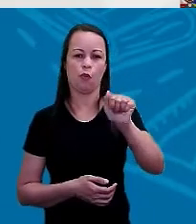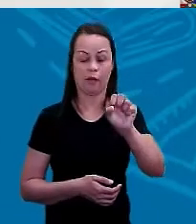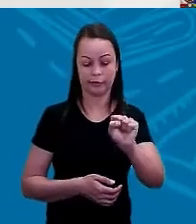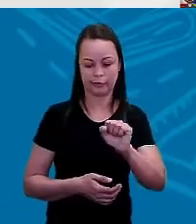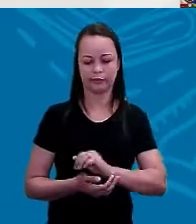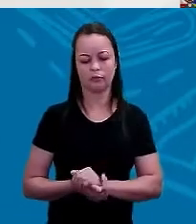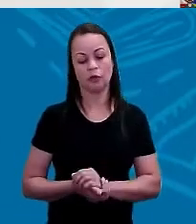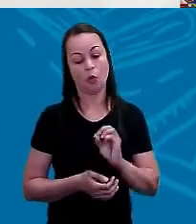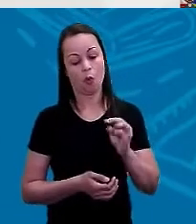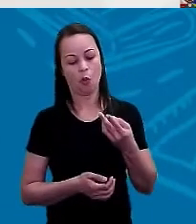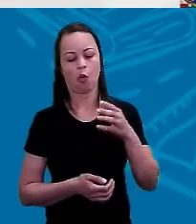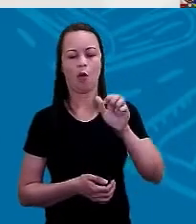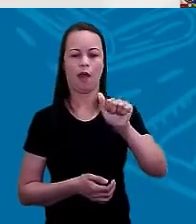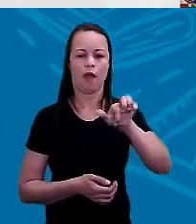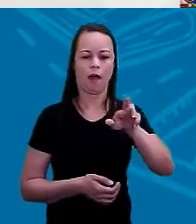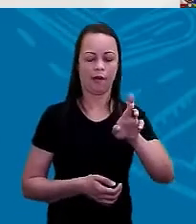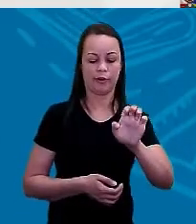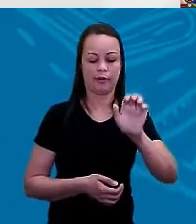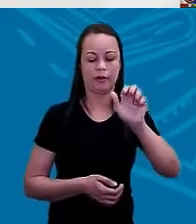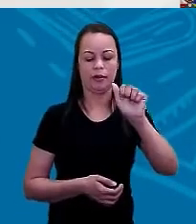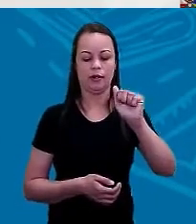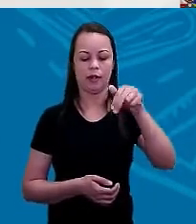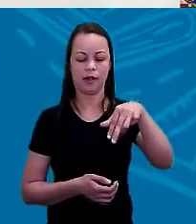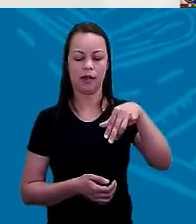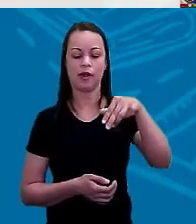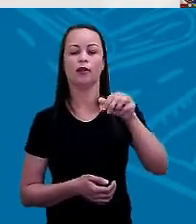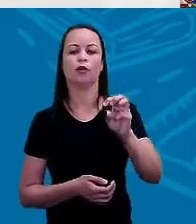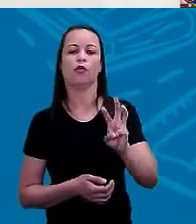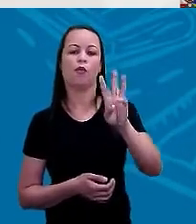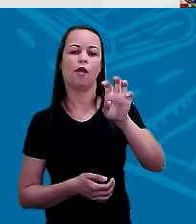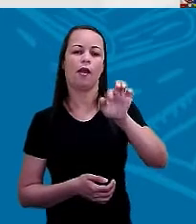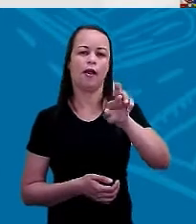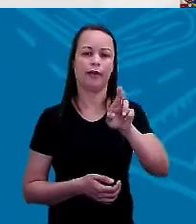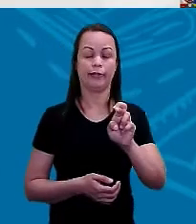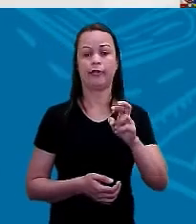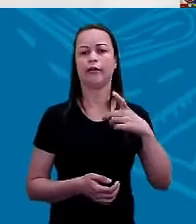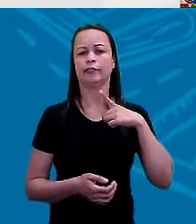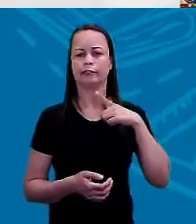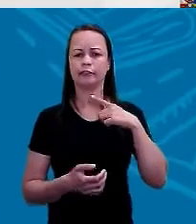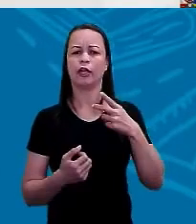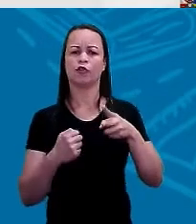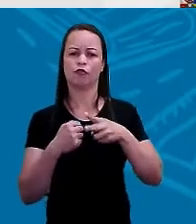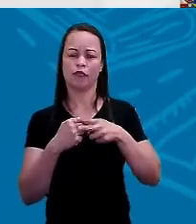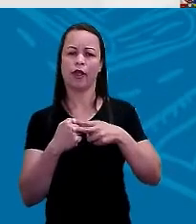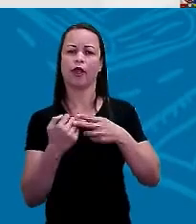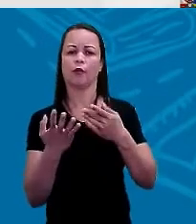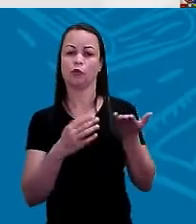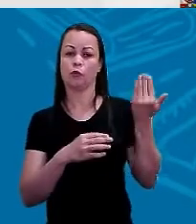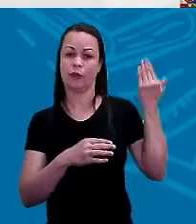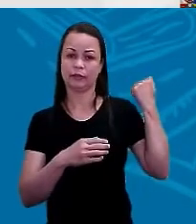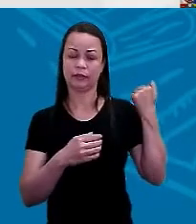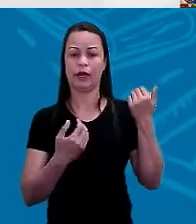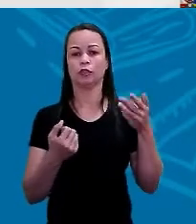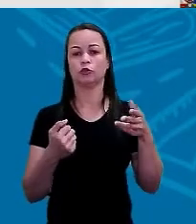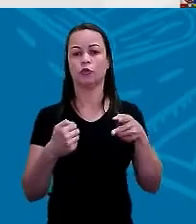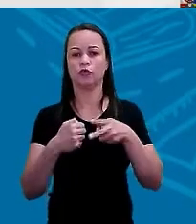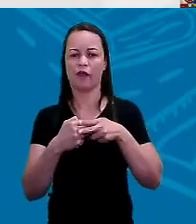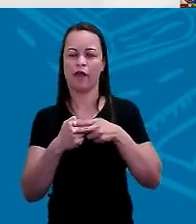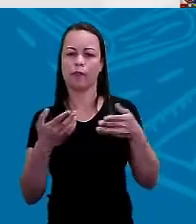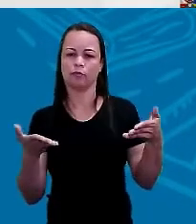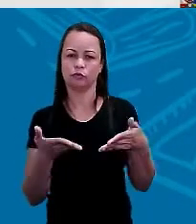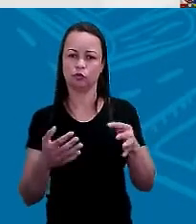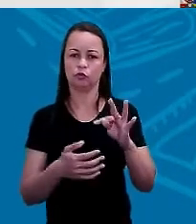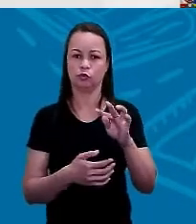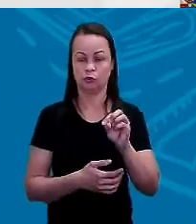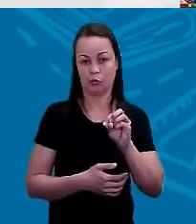were. Então, aí eu tenho o verbo to be no presente, tenho o verbo to be no passado, eu tenho o verbo que se conjuga com a terceira pessoa do singular e com as outras pessoas